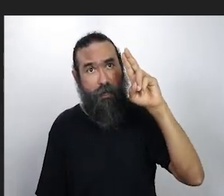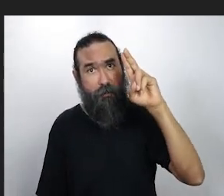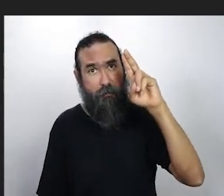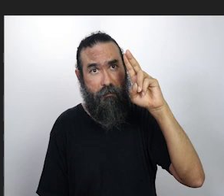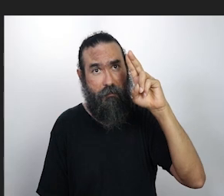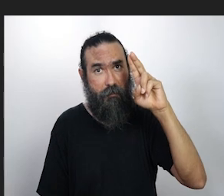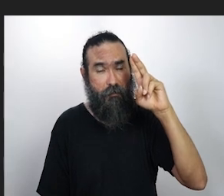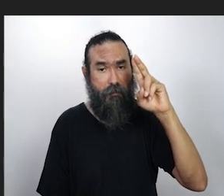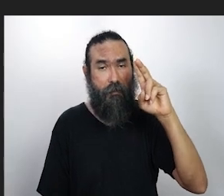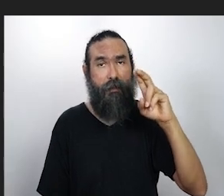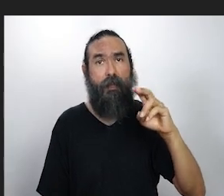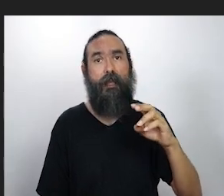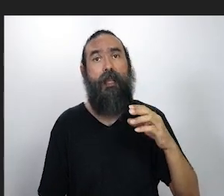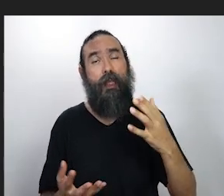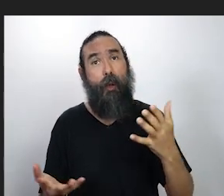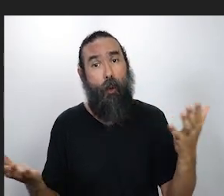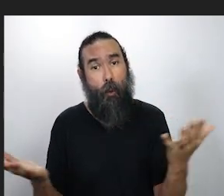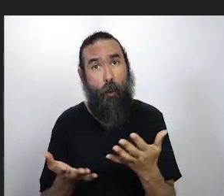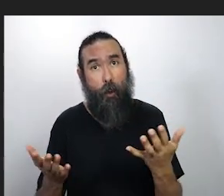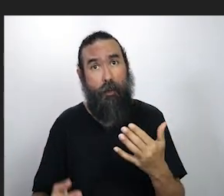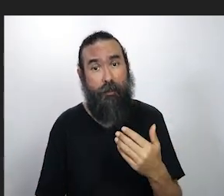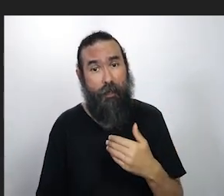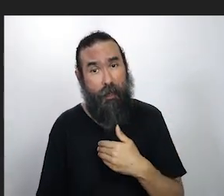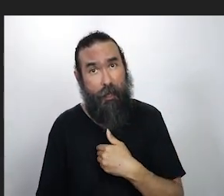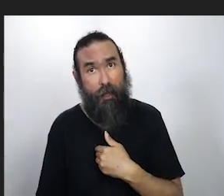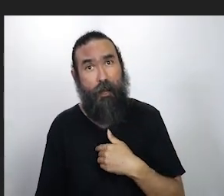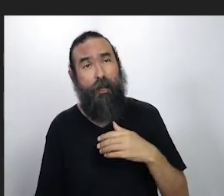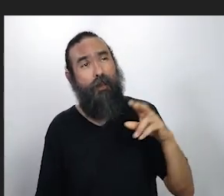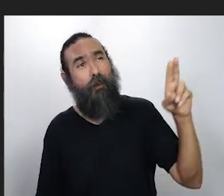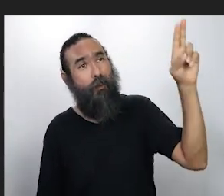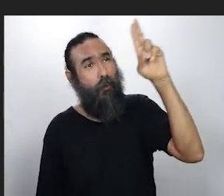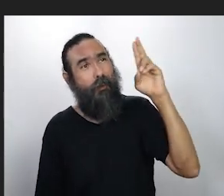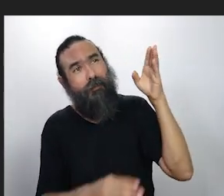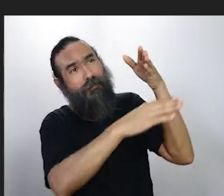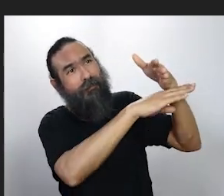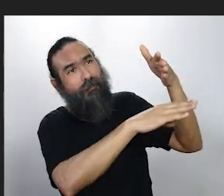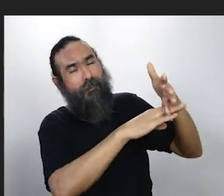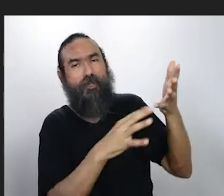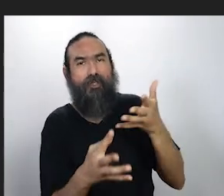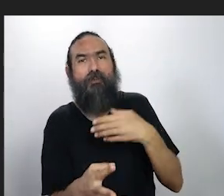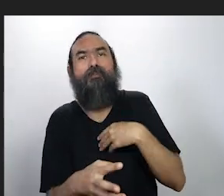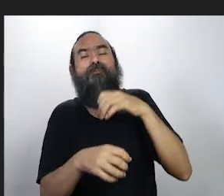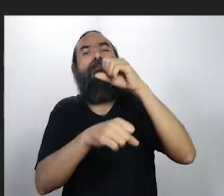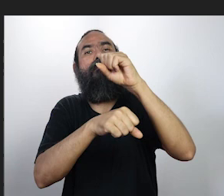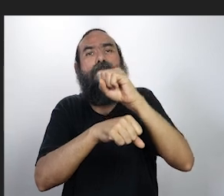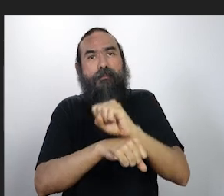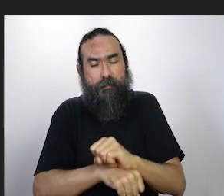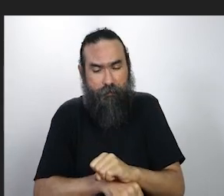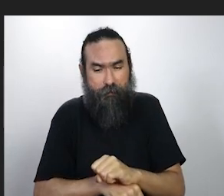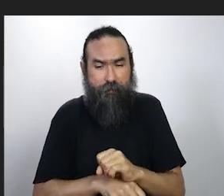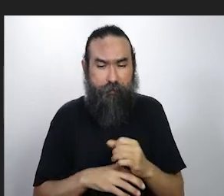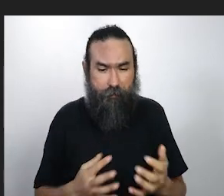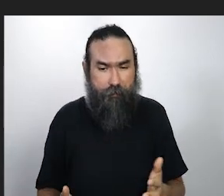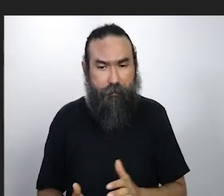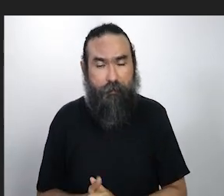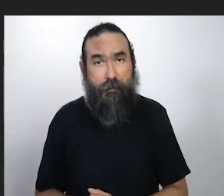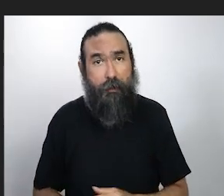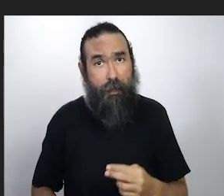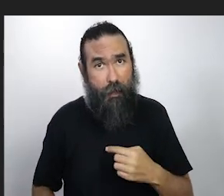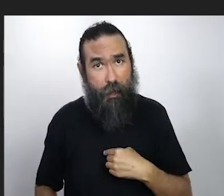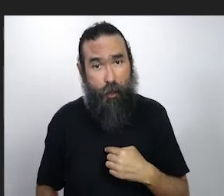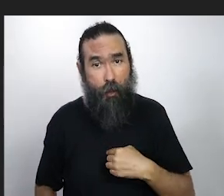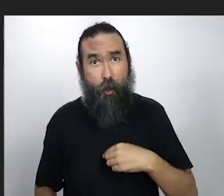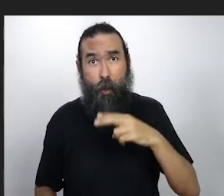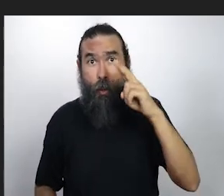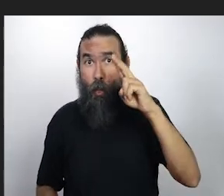universidades. Então, o que que eu... Assim, eu nunca frequentei, nunca fui acadêmico, não fiz curso